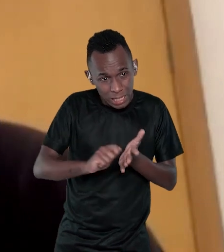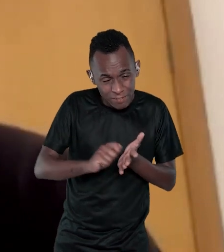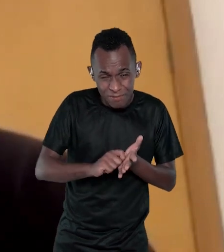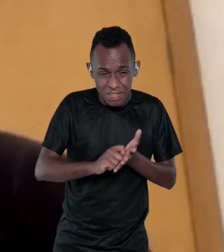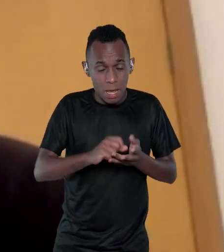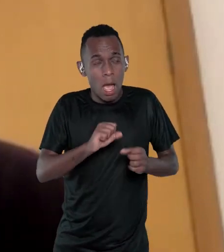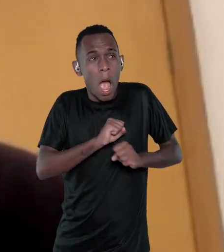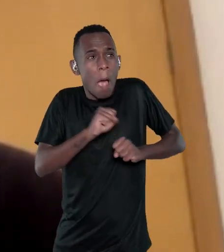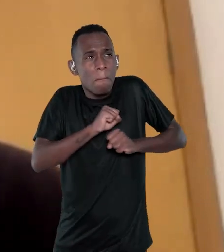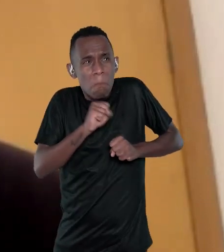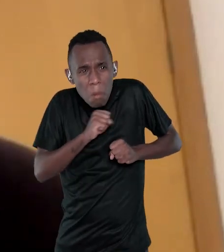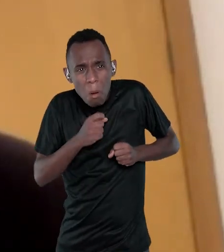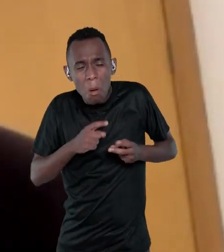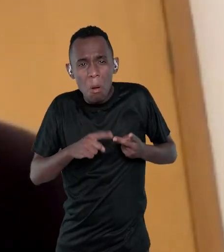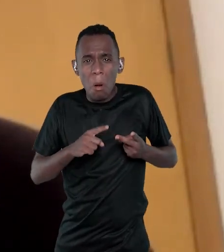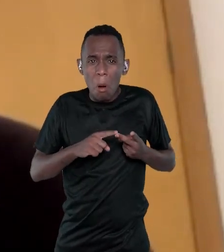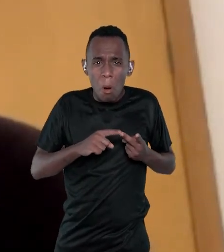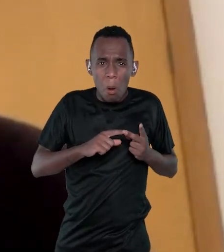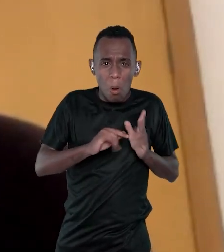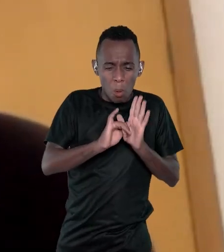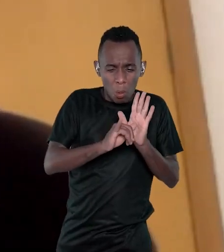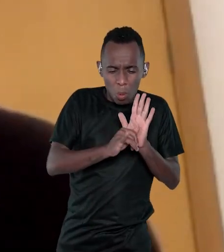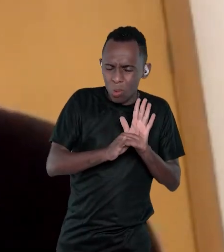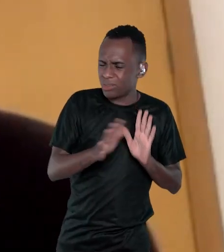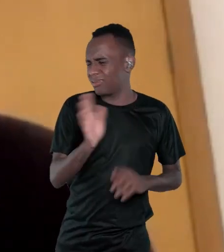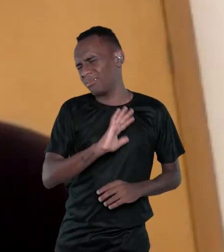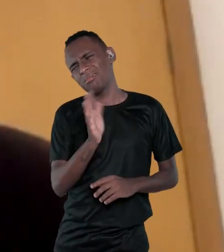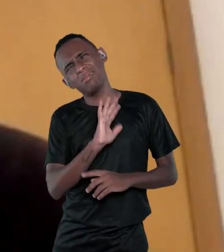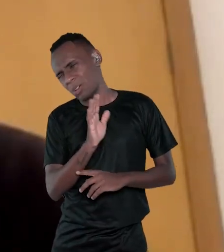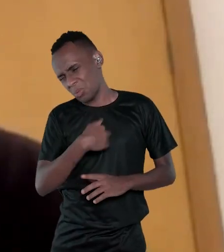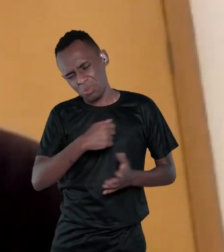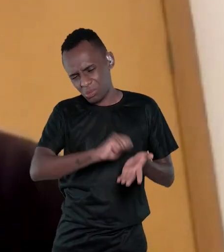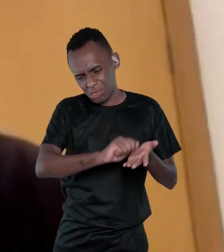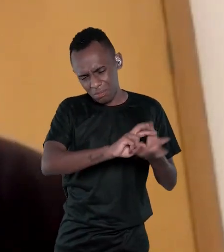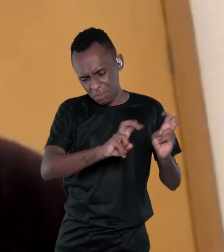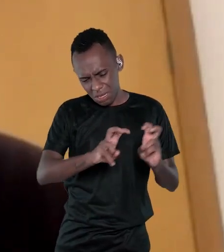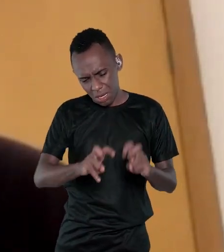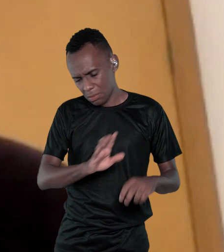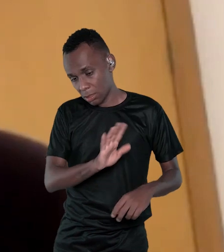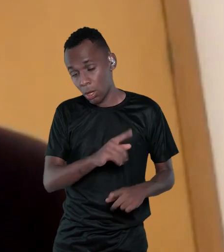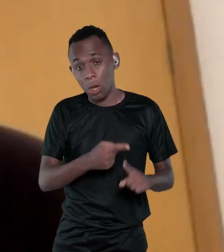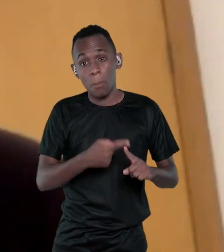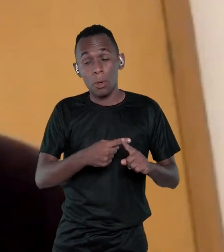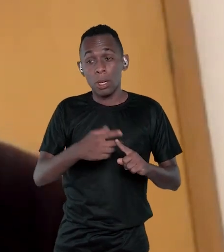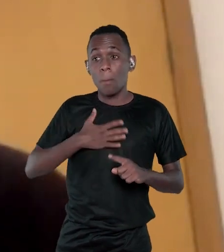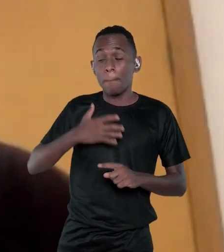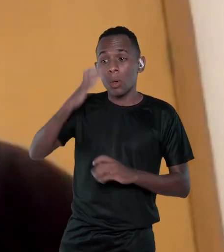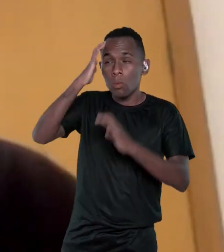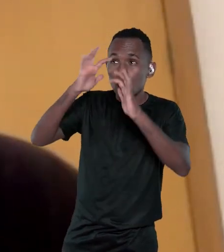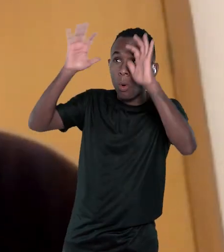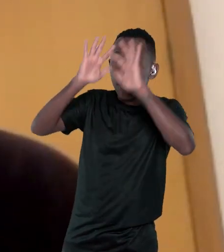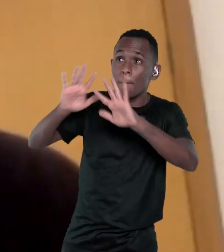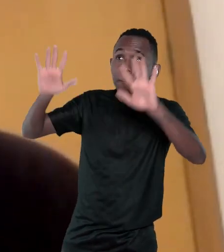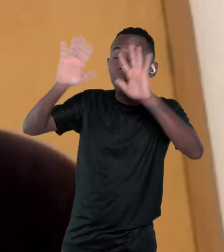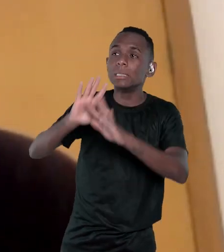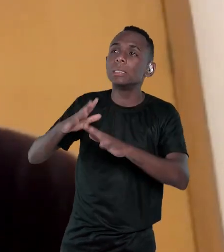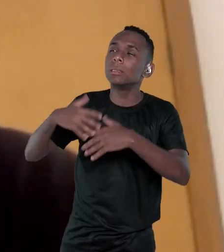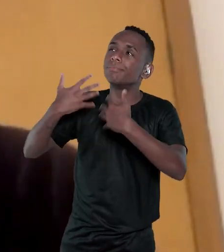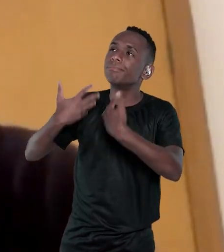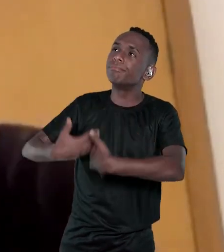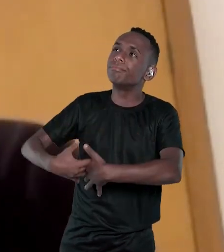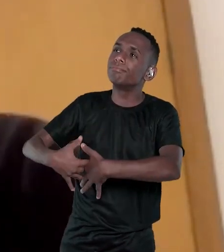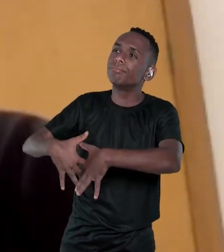dedico a escrever nem romance nem contos. Me acho incapaz disso. O meu pensamento